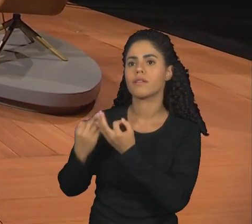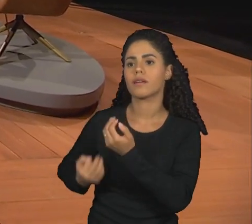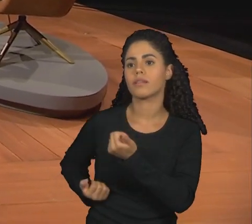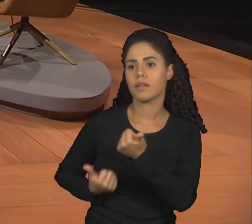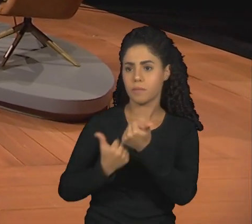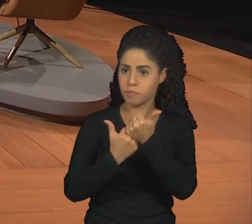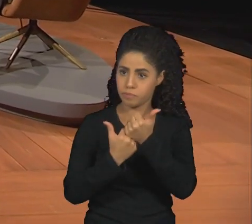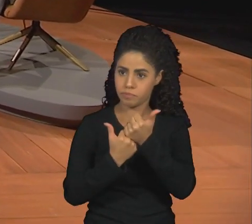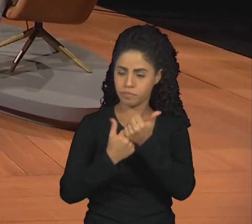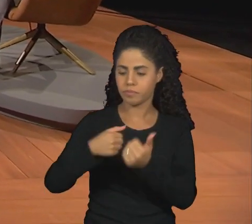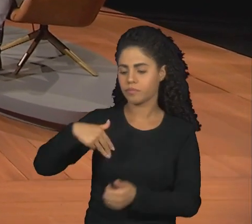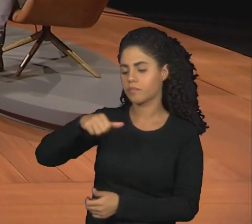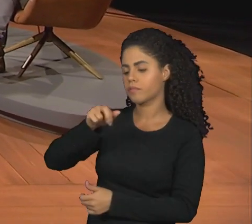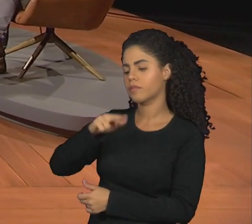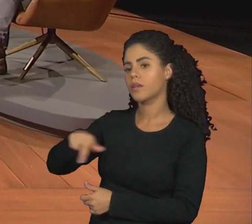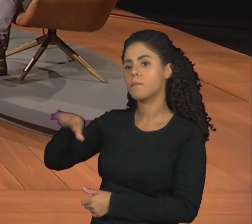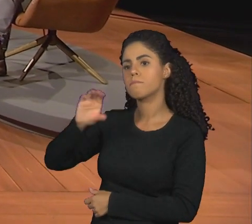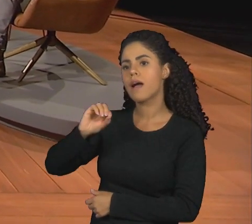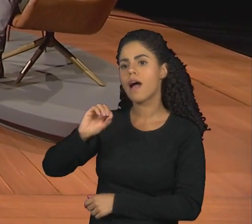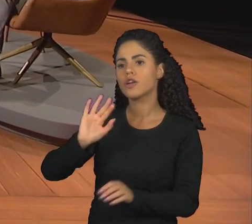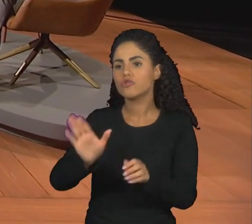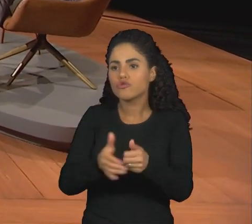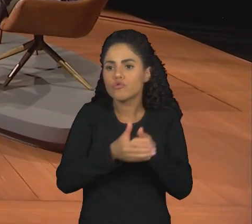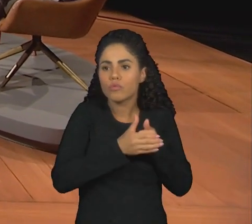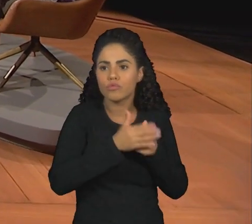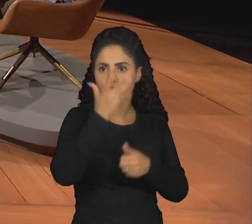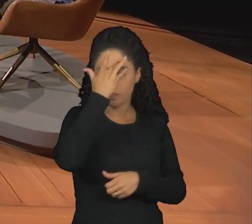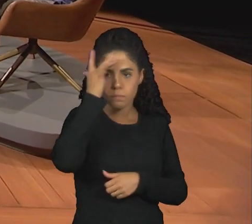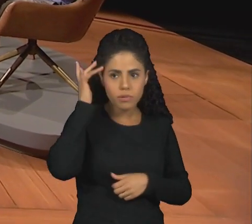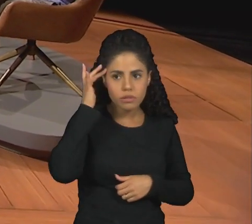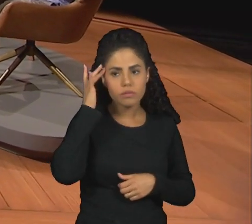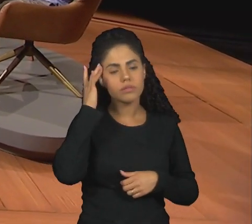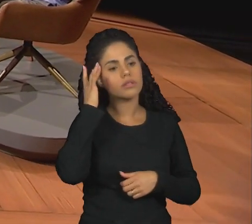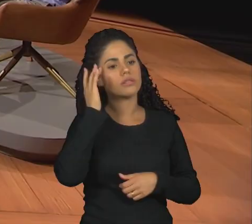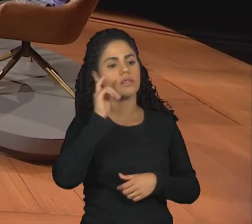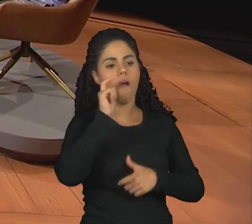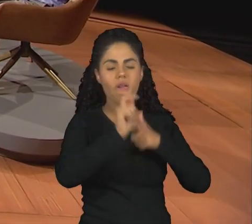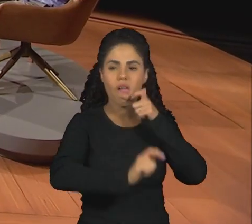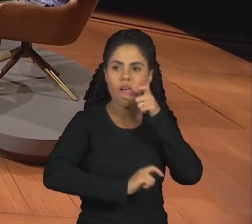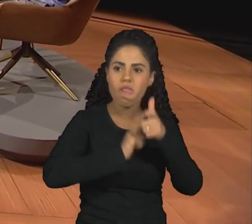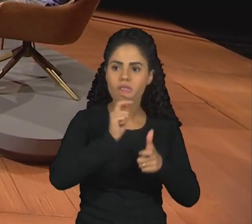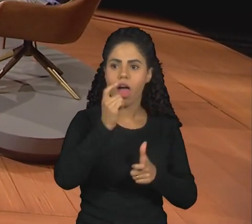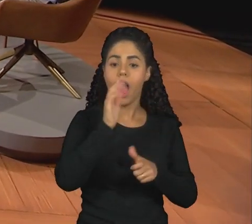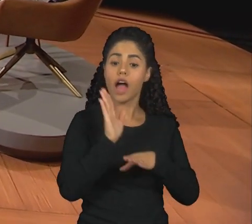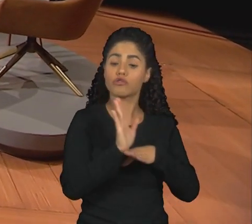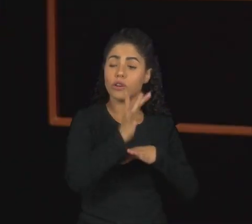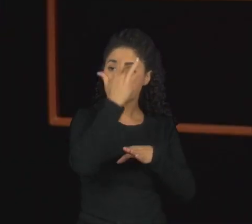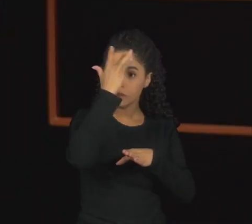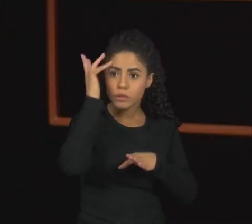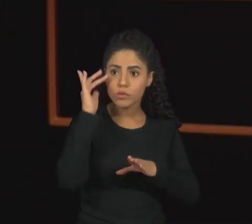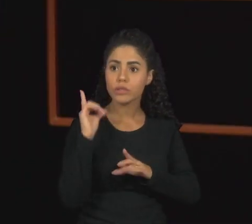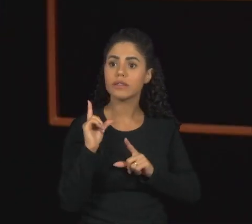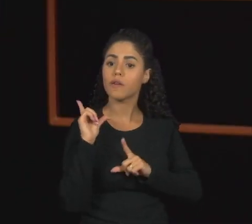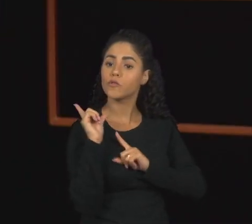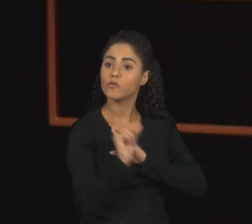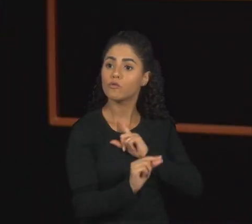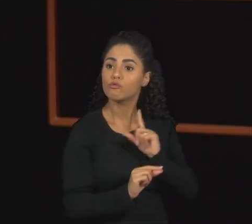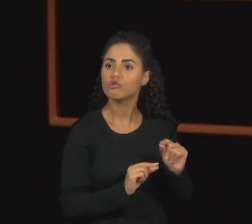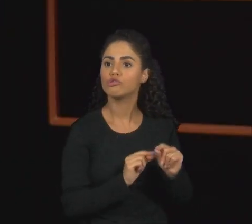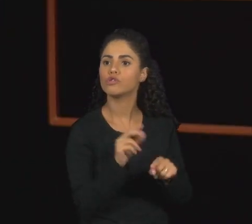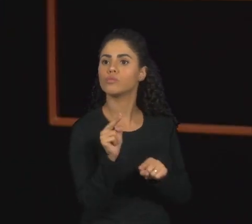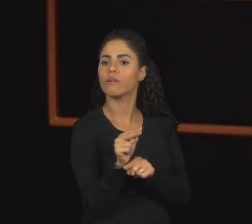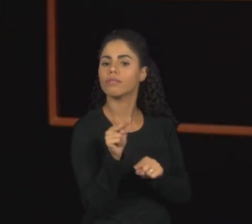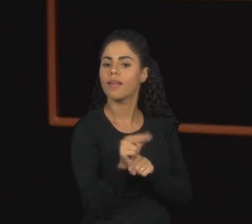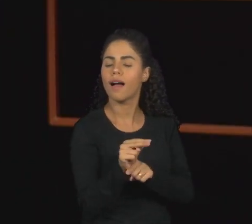ao Marighella, Sim. escondendo pessoas que estavam sendo perseguidas, ajudando as pessoas a fugirem, protegendo, né?